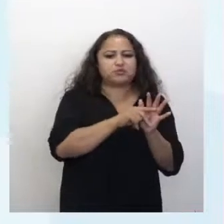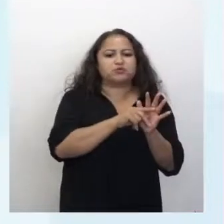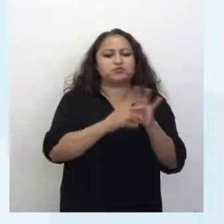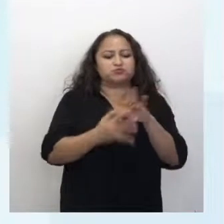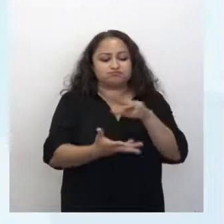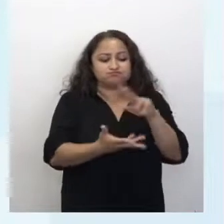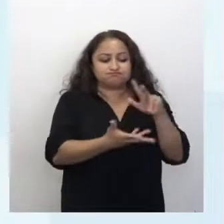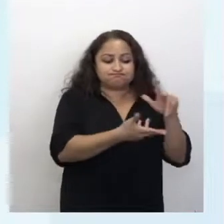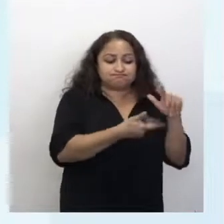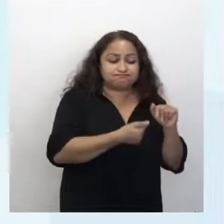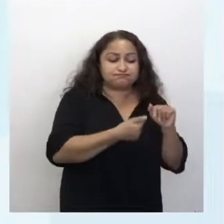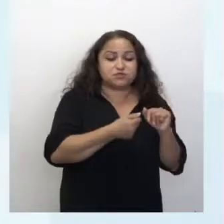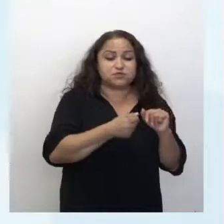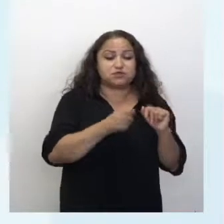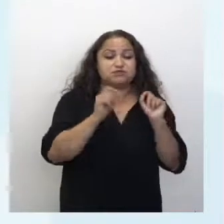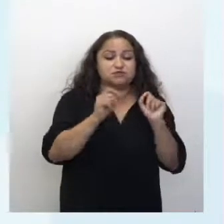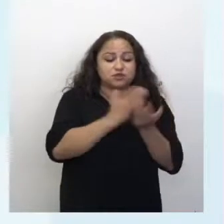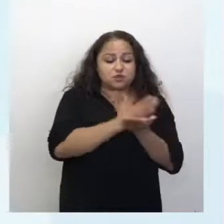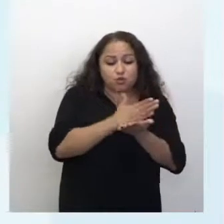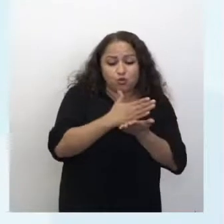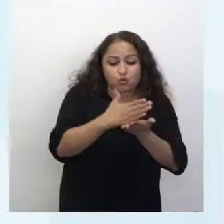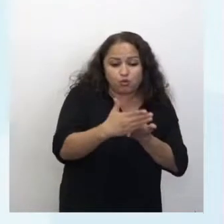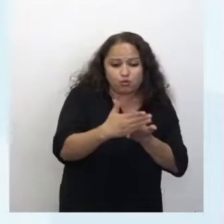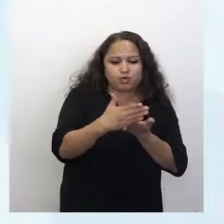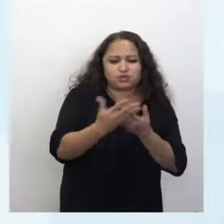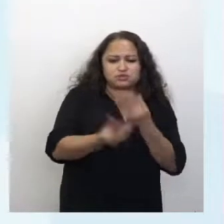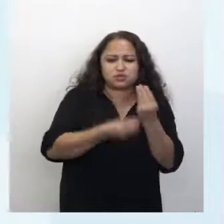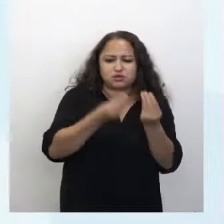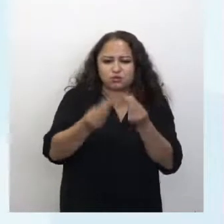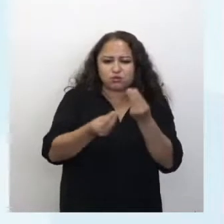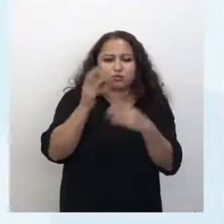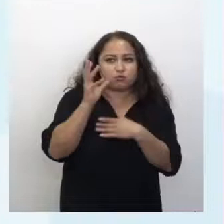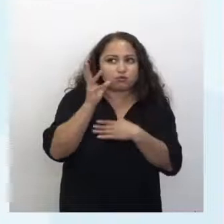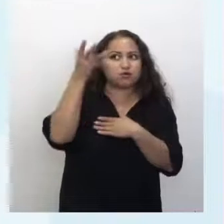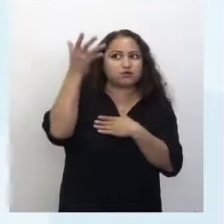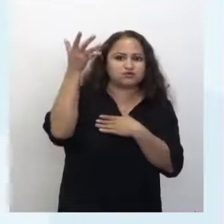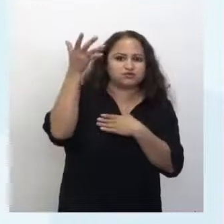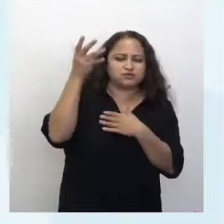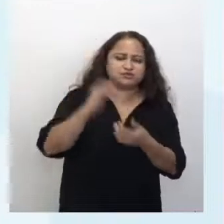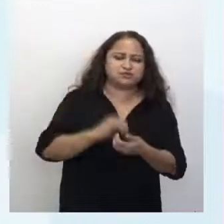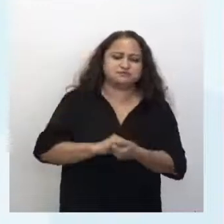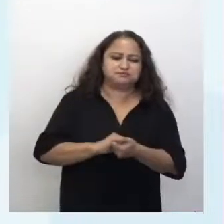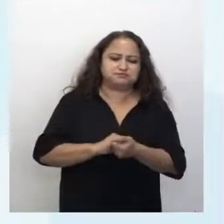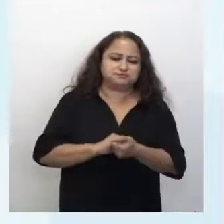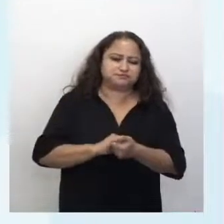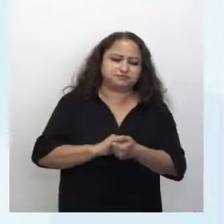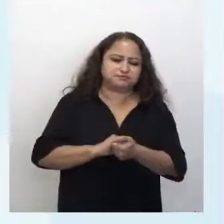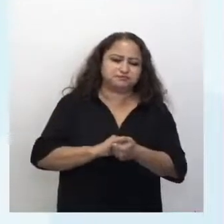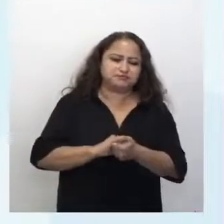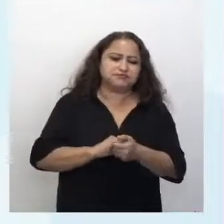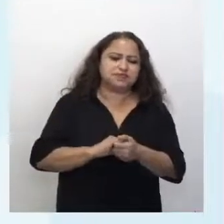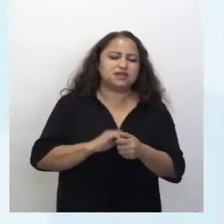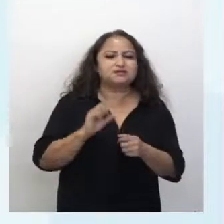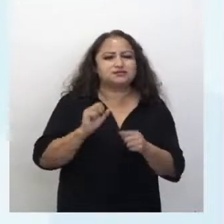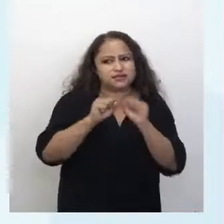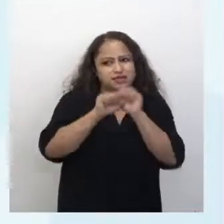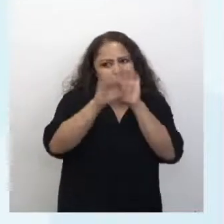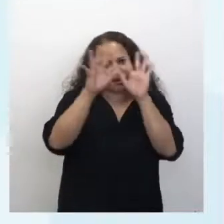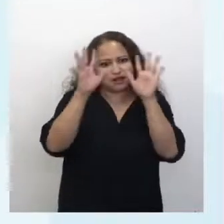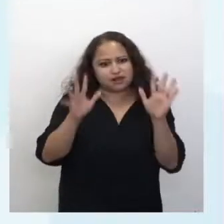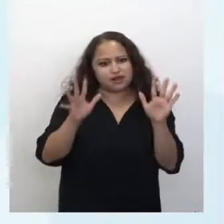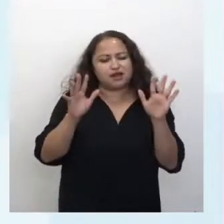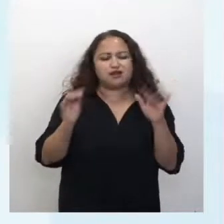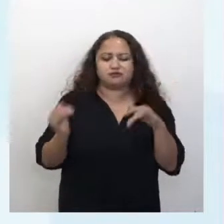Para que você, então, comece a se inteirar mais de como que funciona essa questão, tá? E é claro, gente, que é muito importante